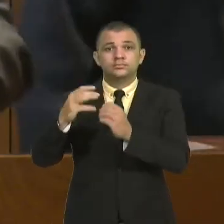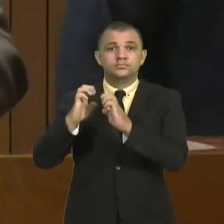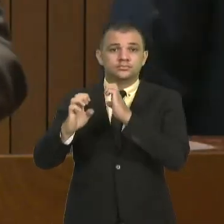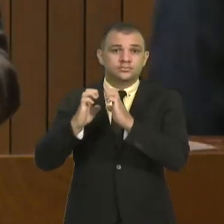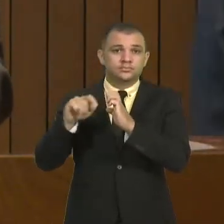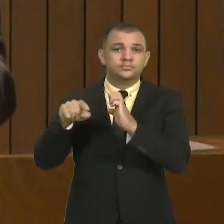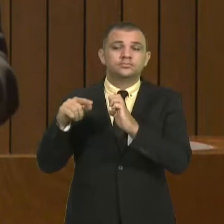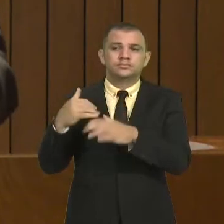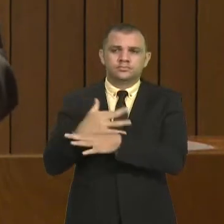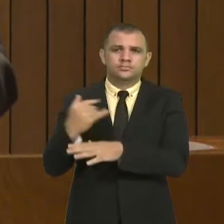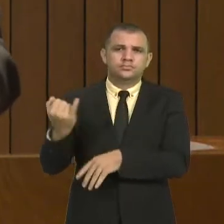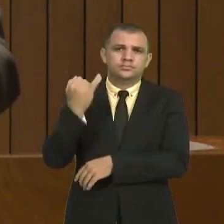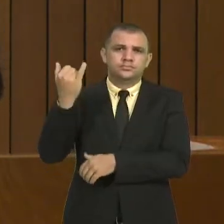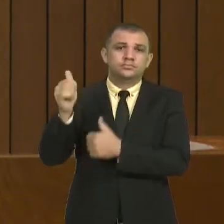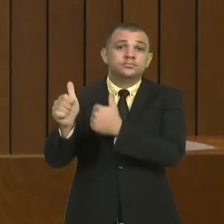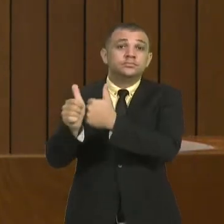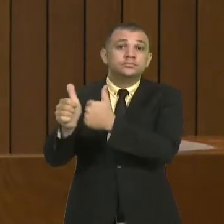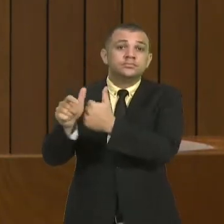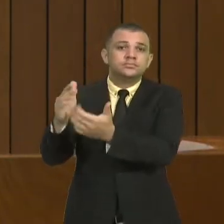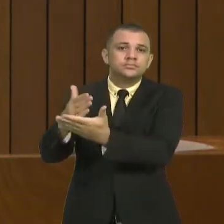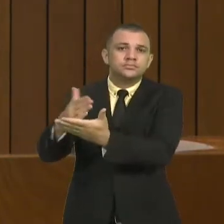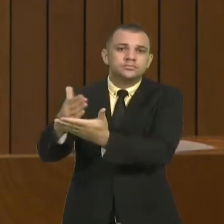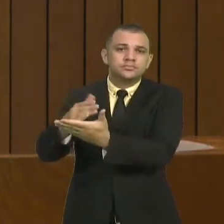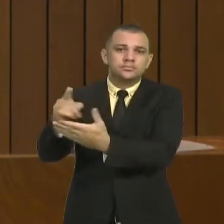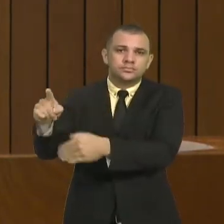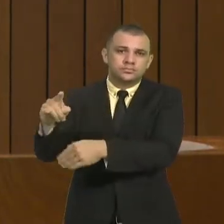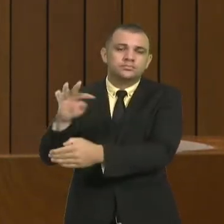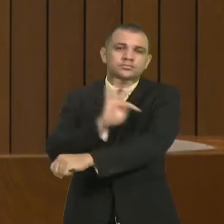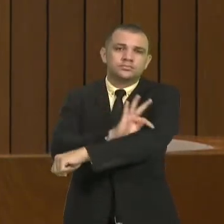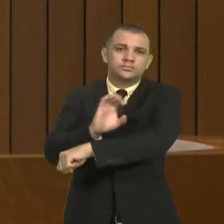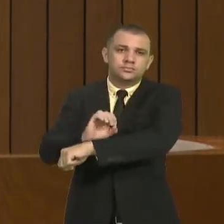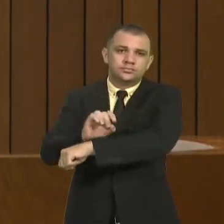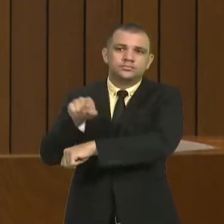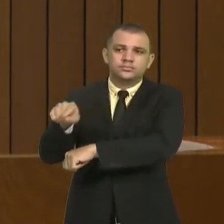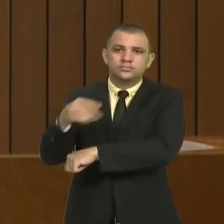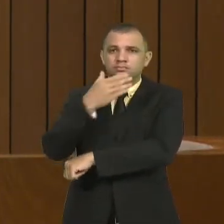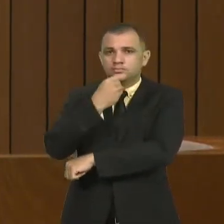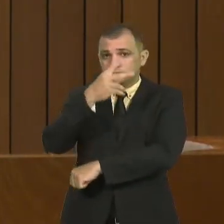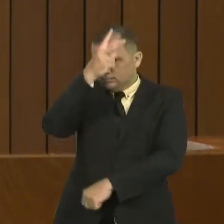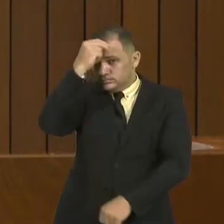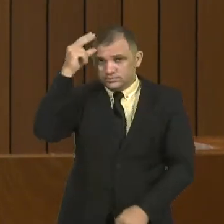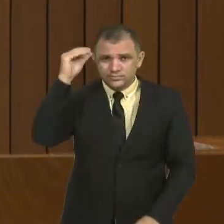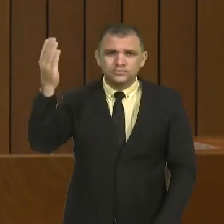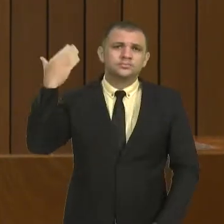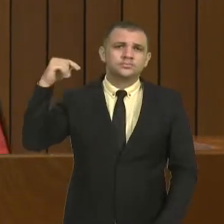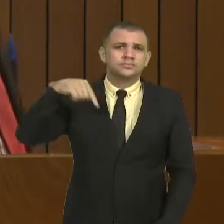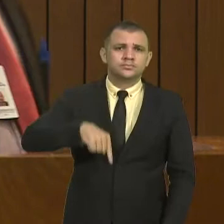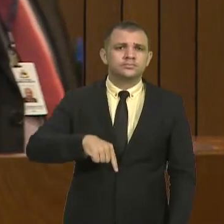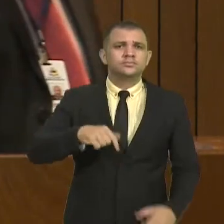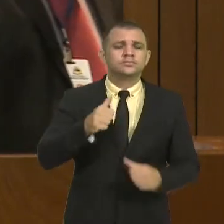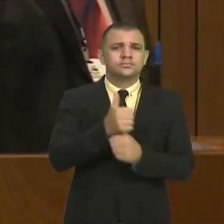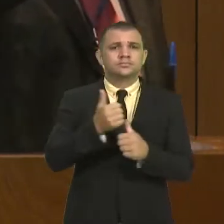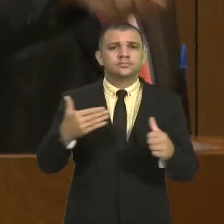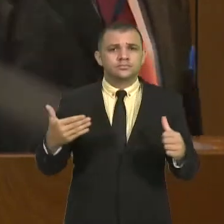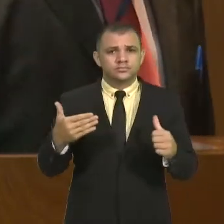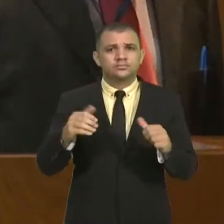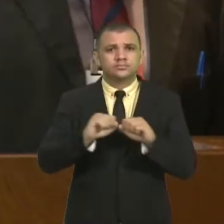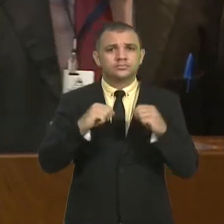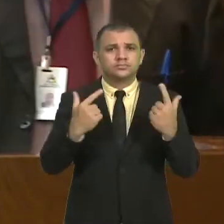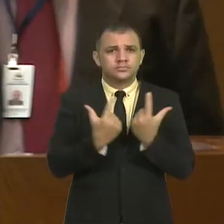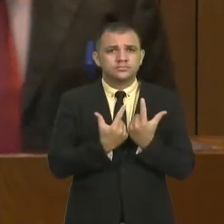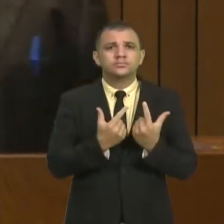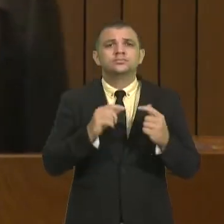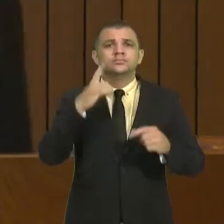de Estreito, prefeito Léo Cunha, ex-deputado desta casa, por tantos mandatos, ele esteve e fez algumas colocações, já tinha